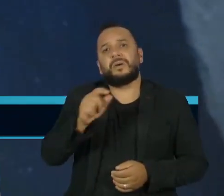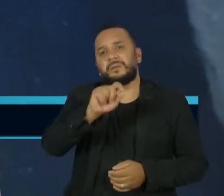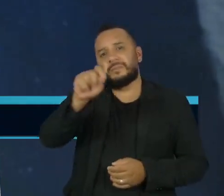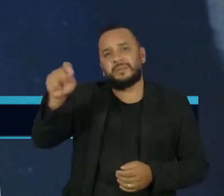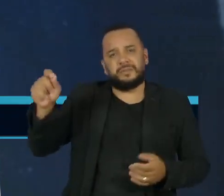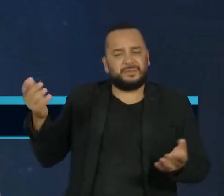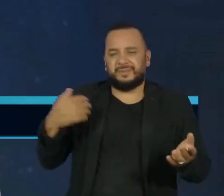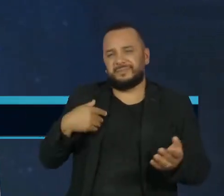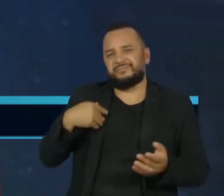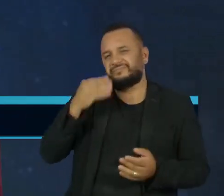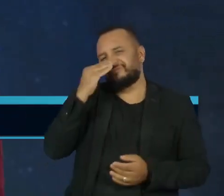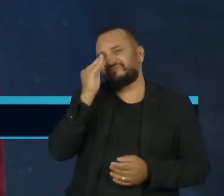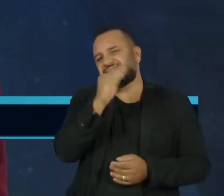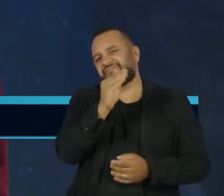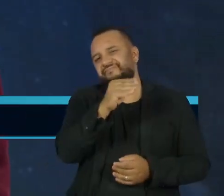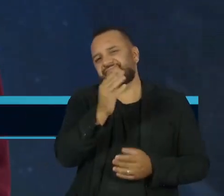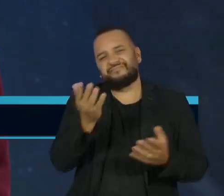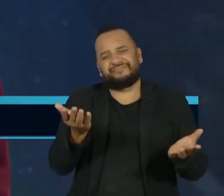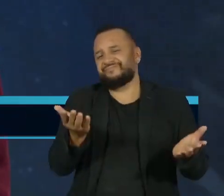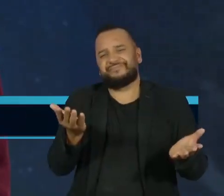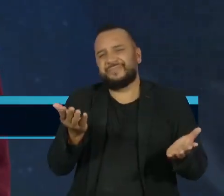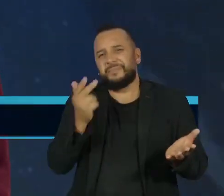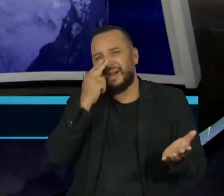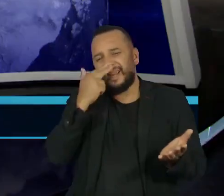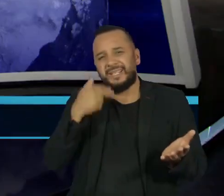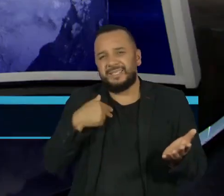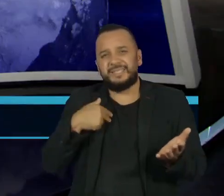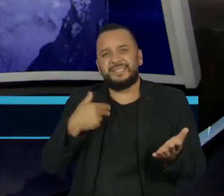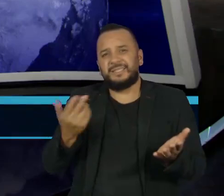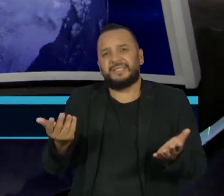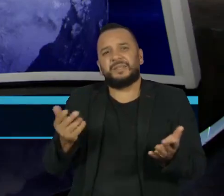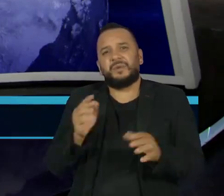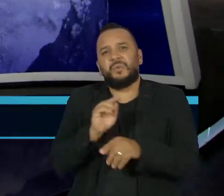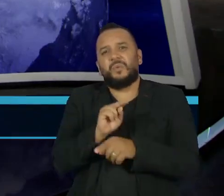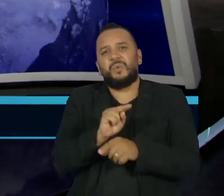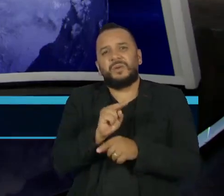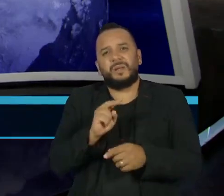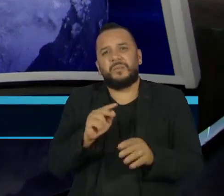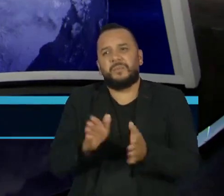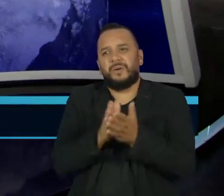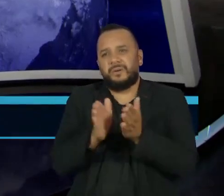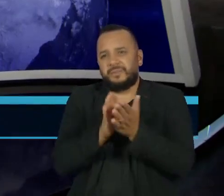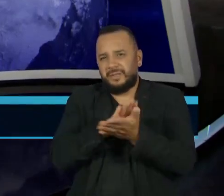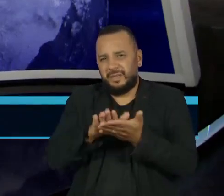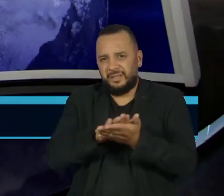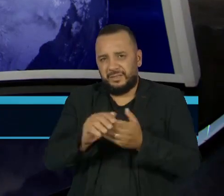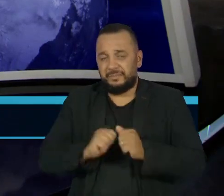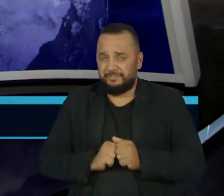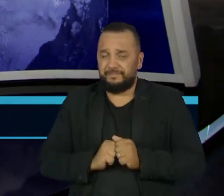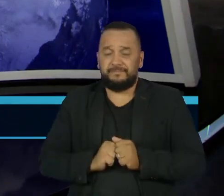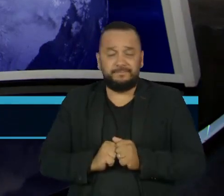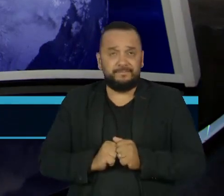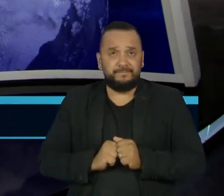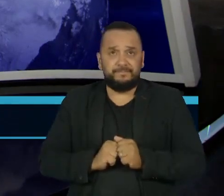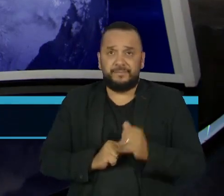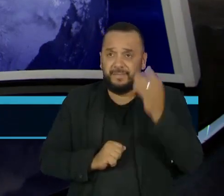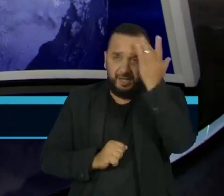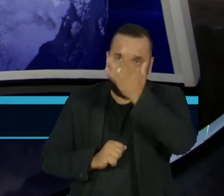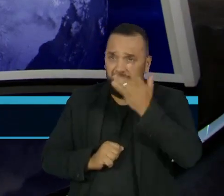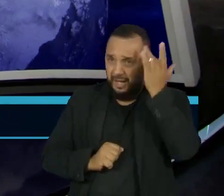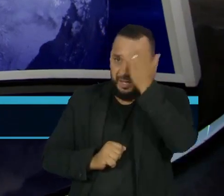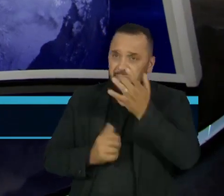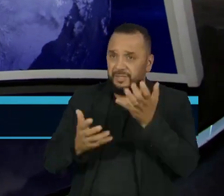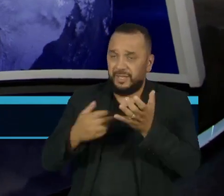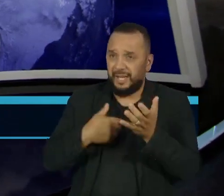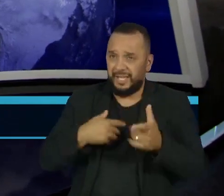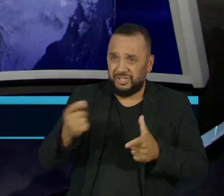Agora, o ministro Haddad está preocupado aí com a meta de zerar o déficit fiscal. E é um recado que ele